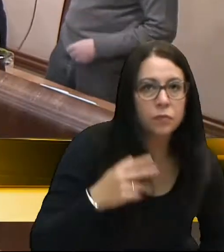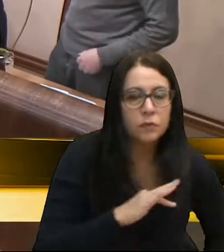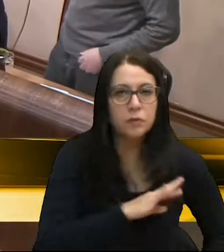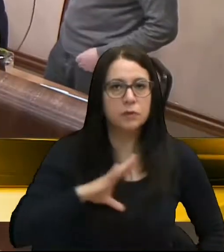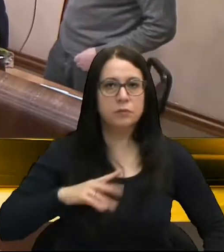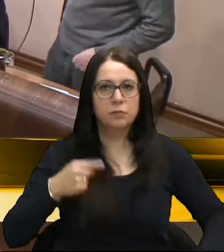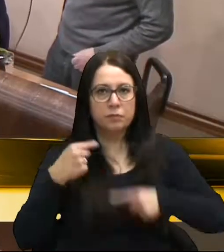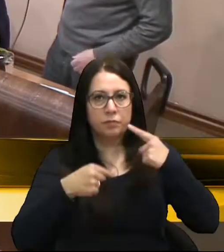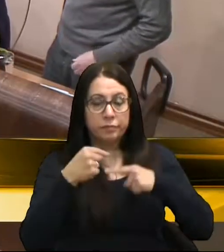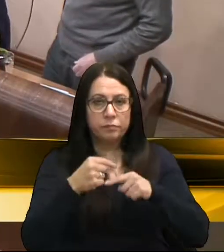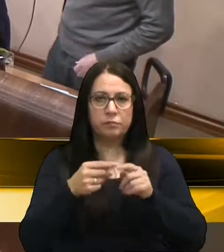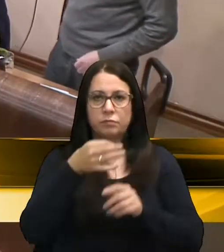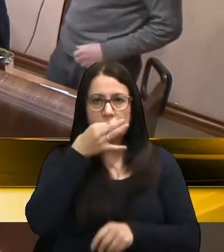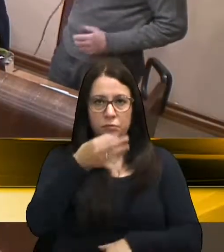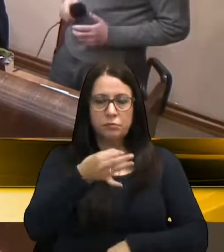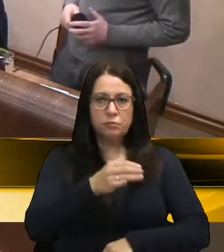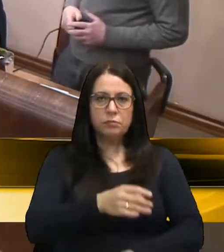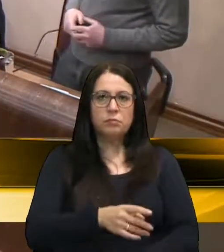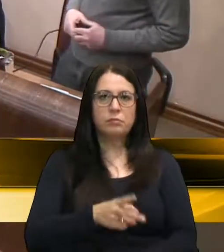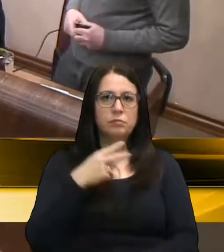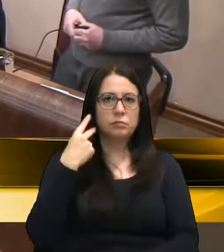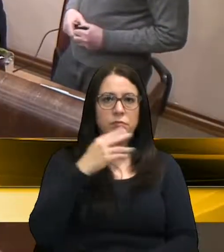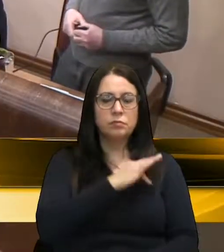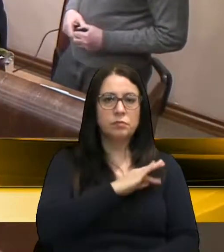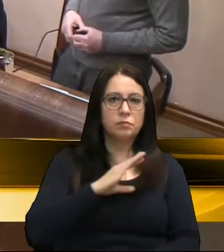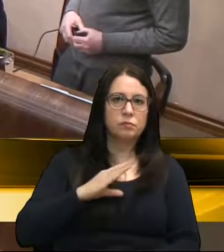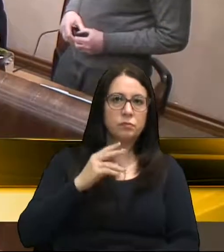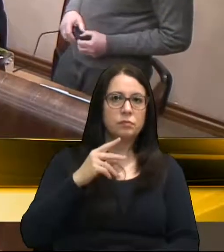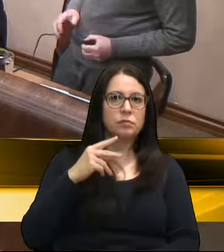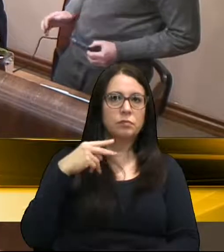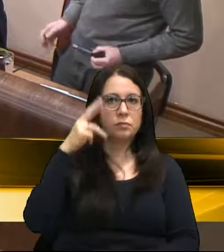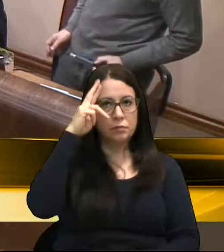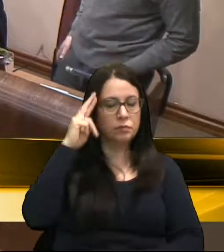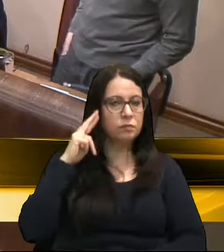o parecer. Peço a palavra. Com a palavra, vereador Rafael Bueno.